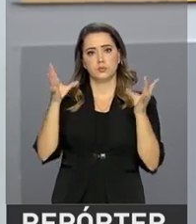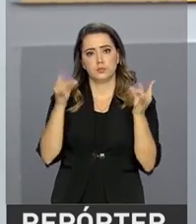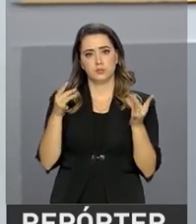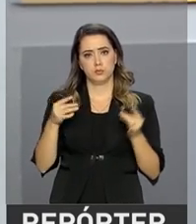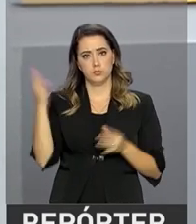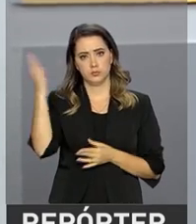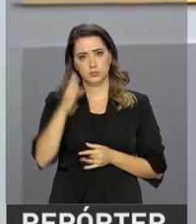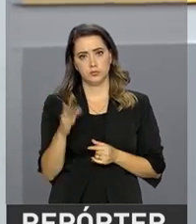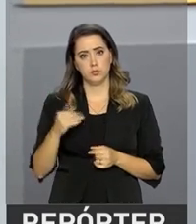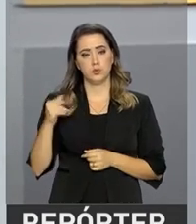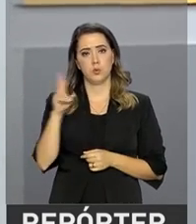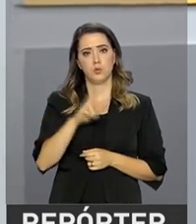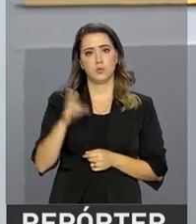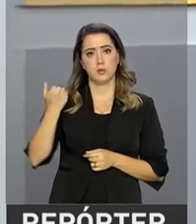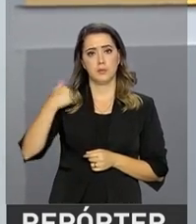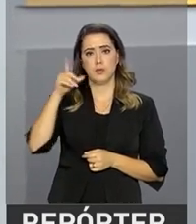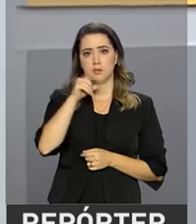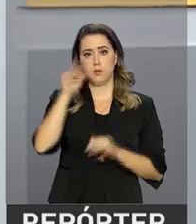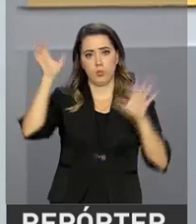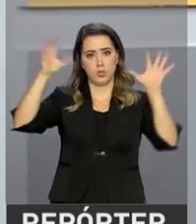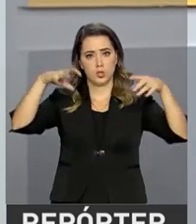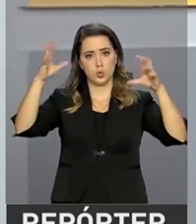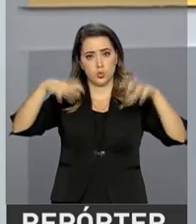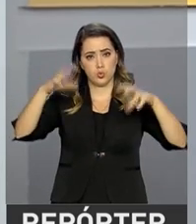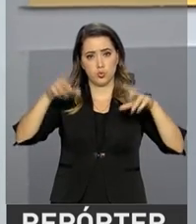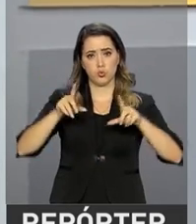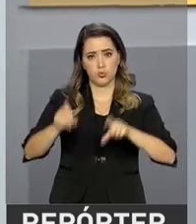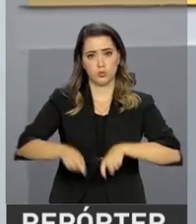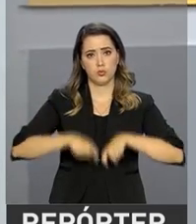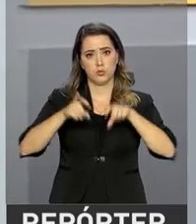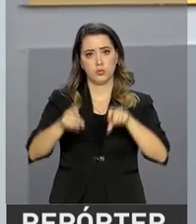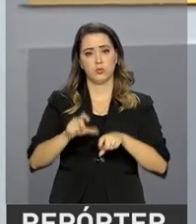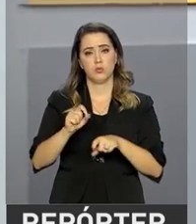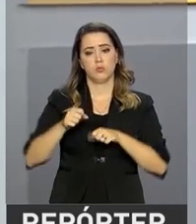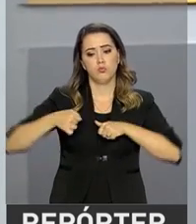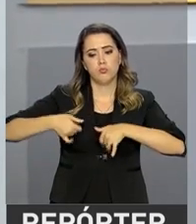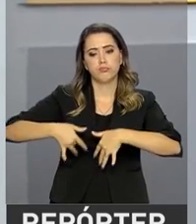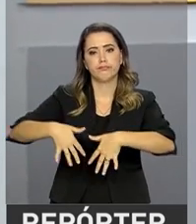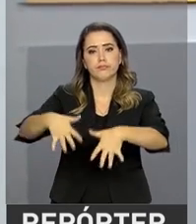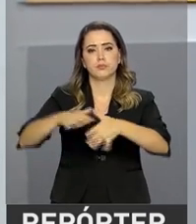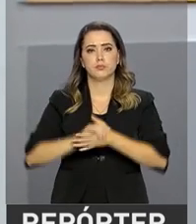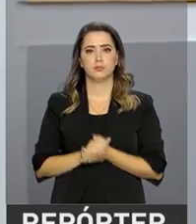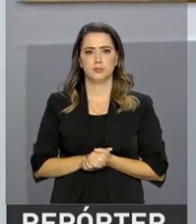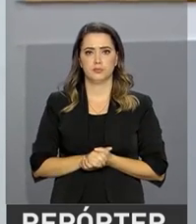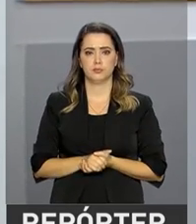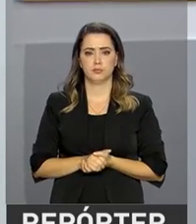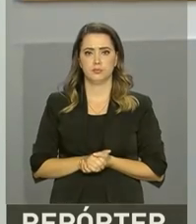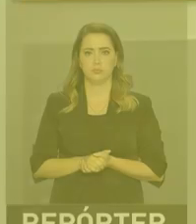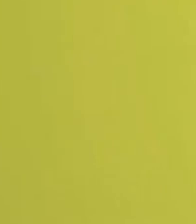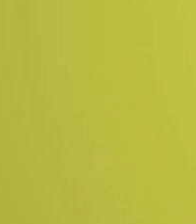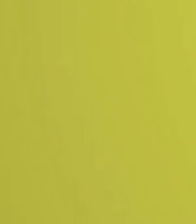destacou que o brasil usa mais a água da chuva na produção agrícola do que o sistema de irrigação